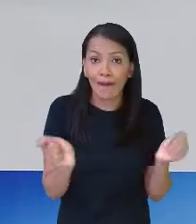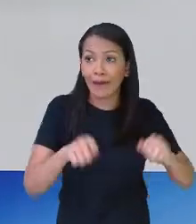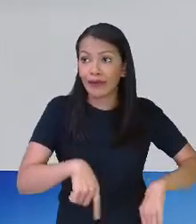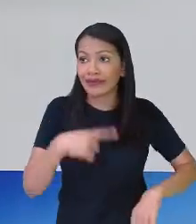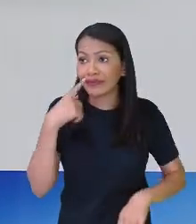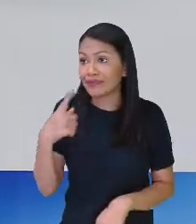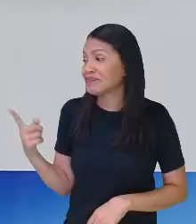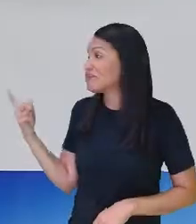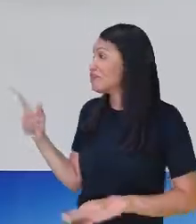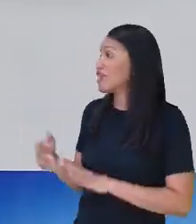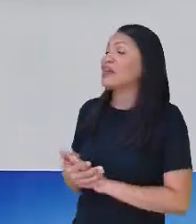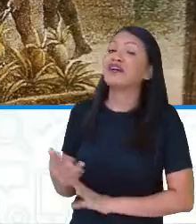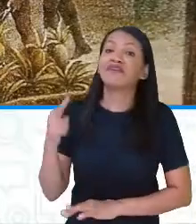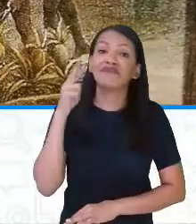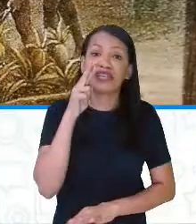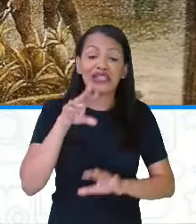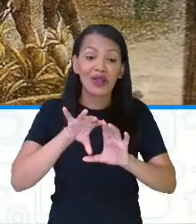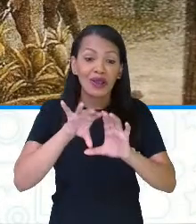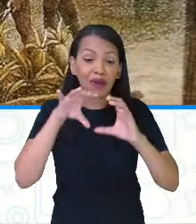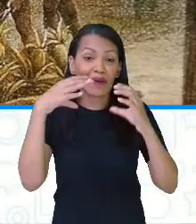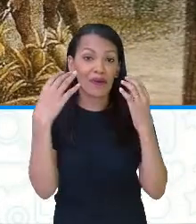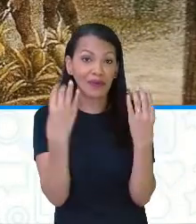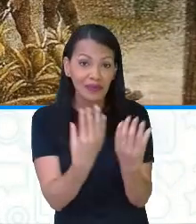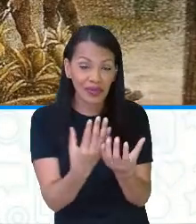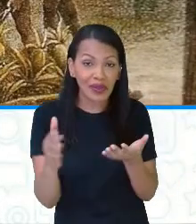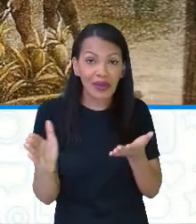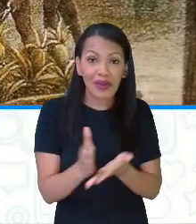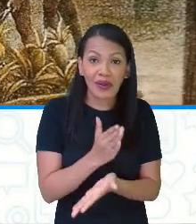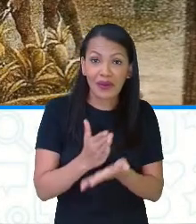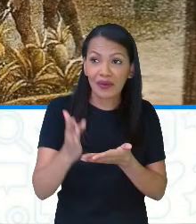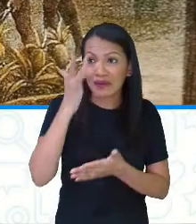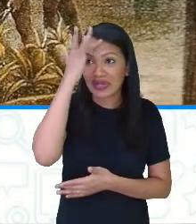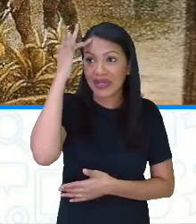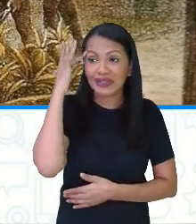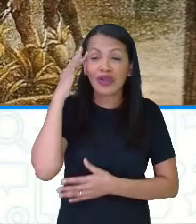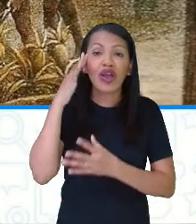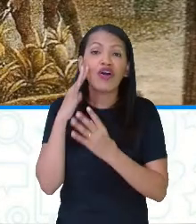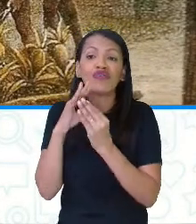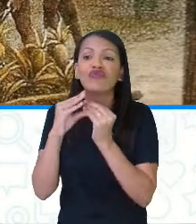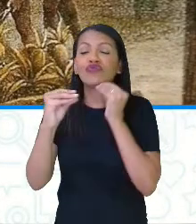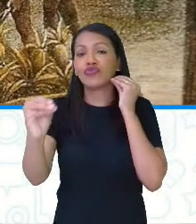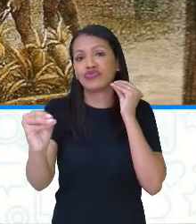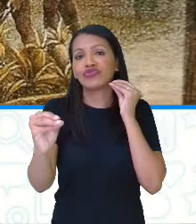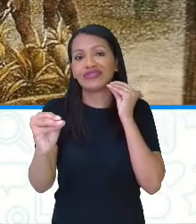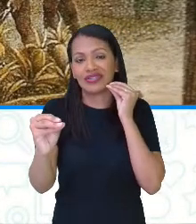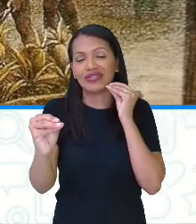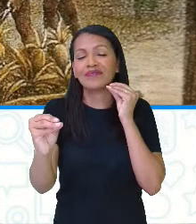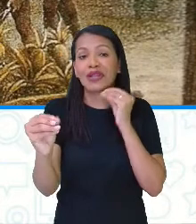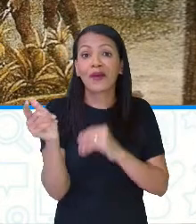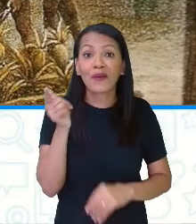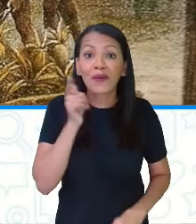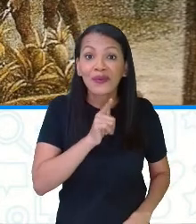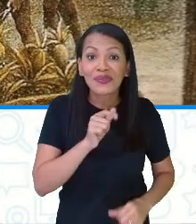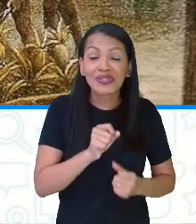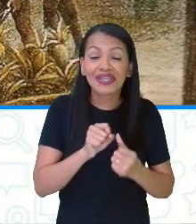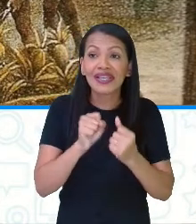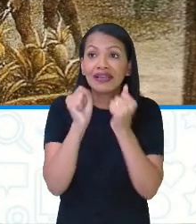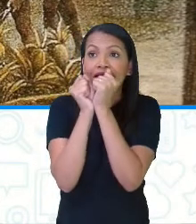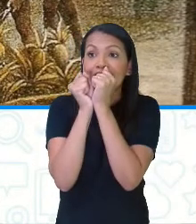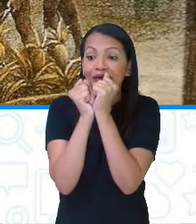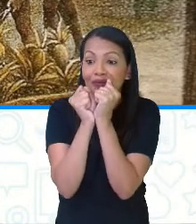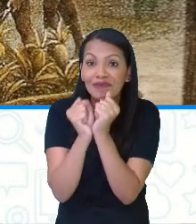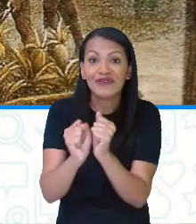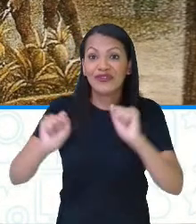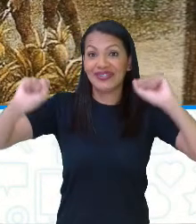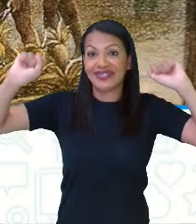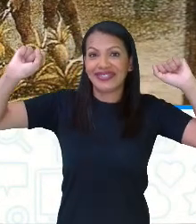uma comunidade que muitas dessas pessoas aqui, ó, fugiram para conseguir se libertar. E aí foram que